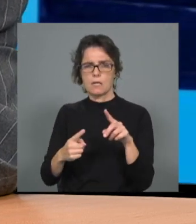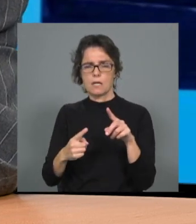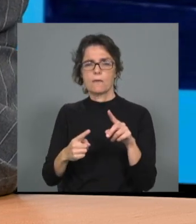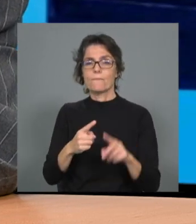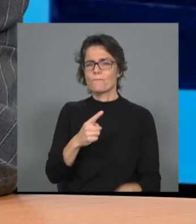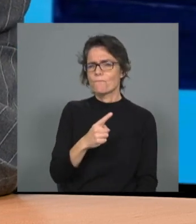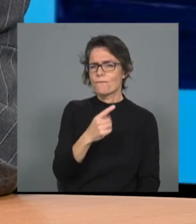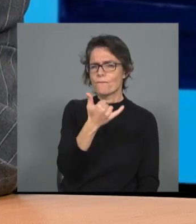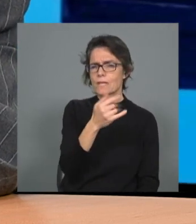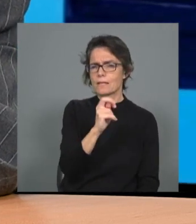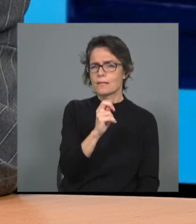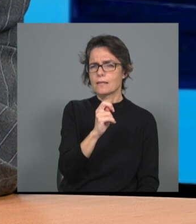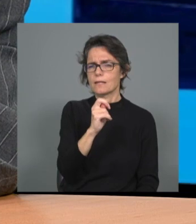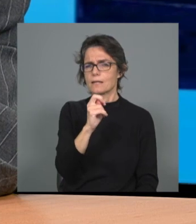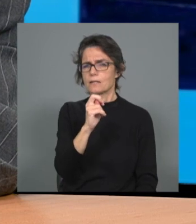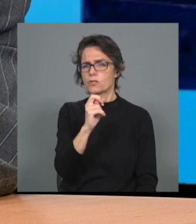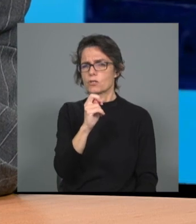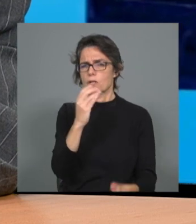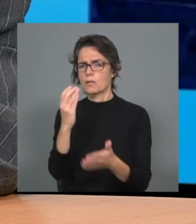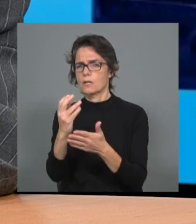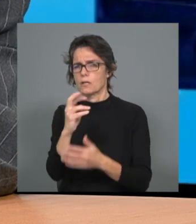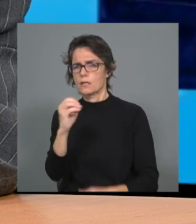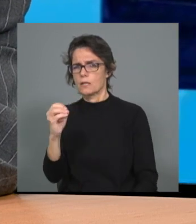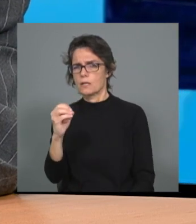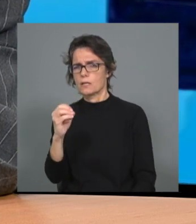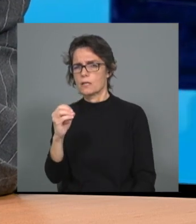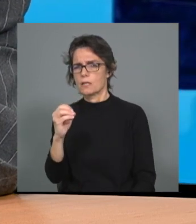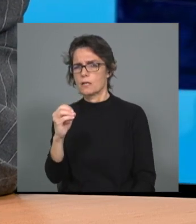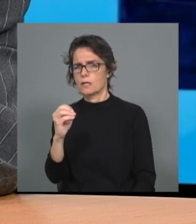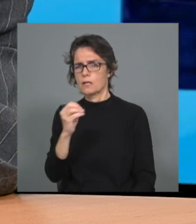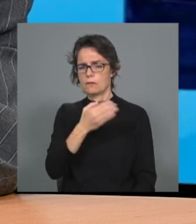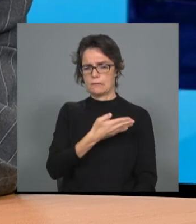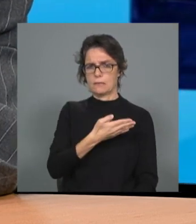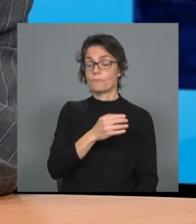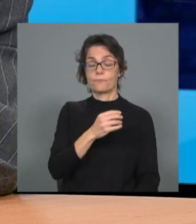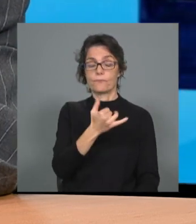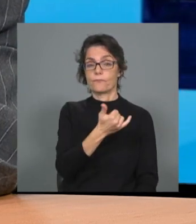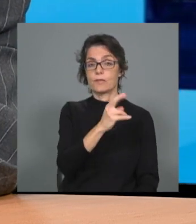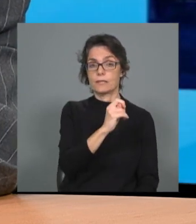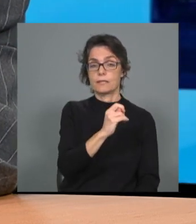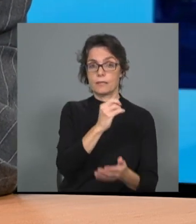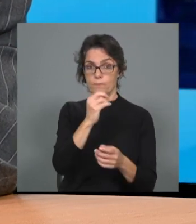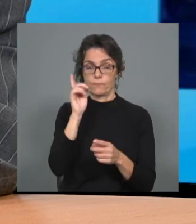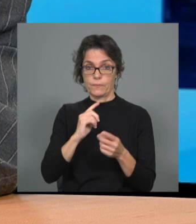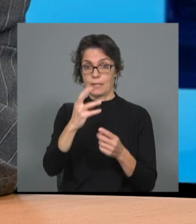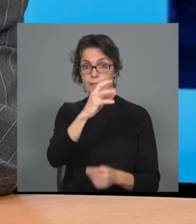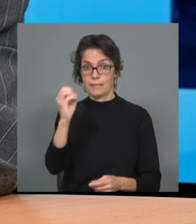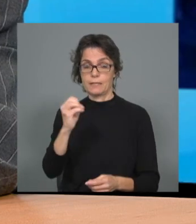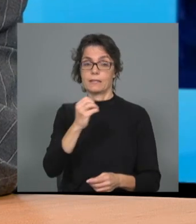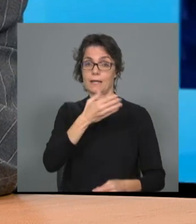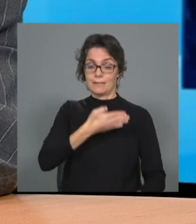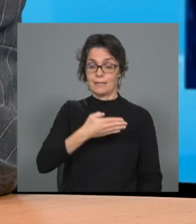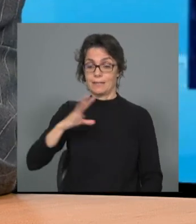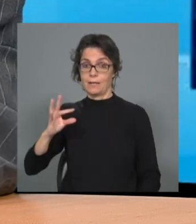30, e depois 7 e 14 de dezembro. Com uma